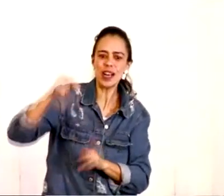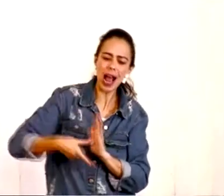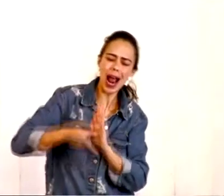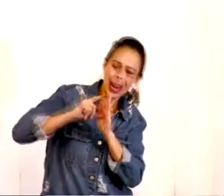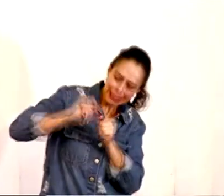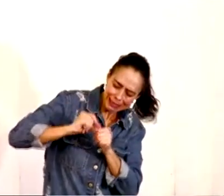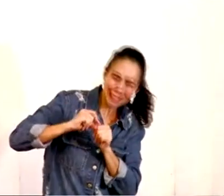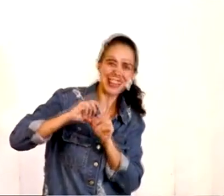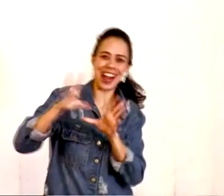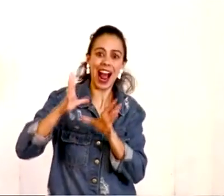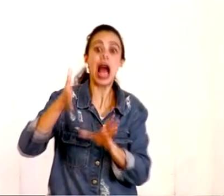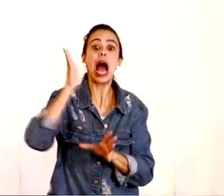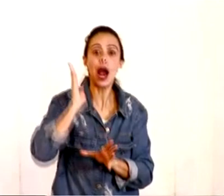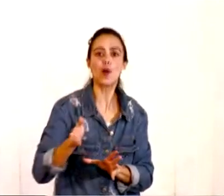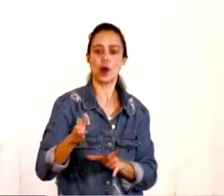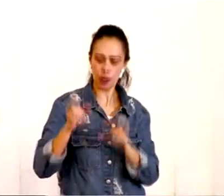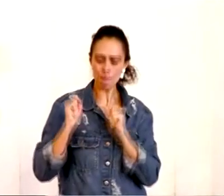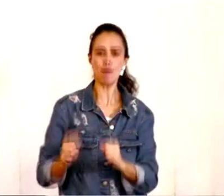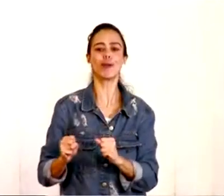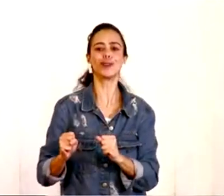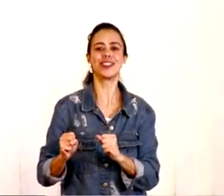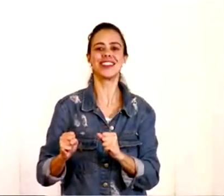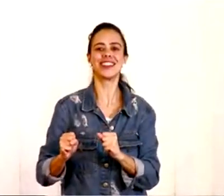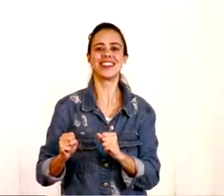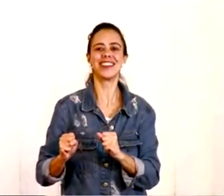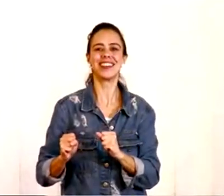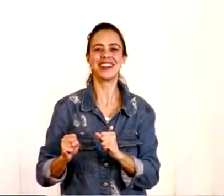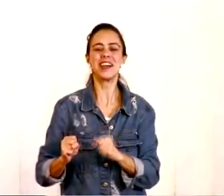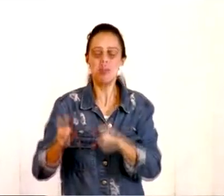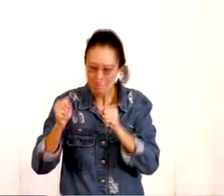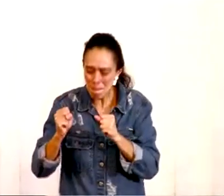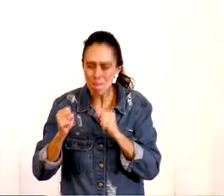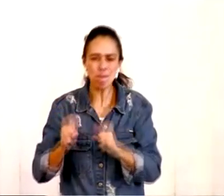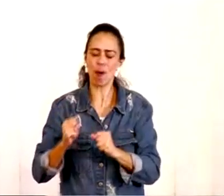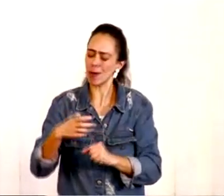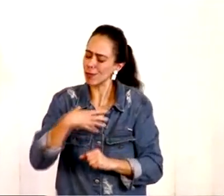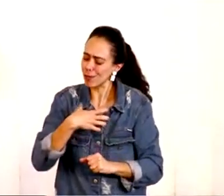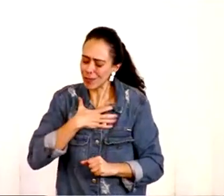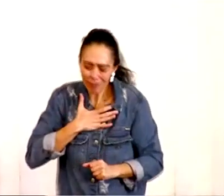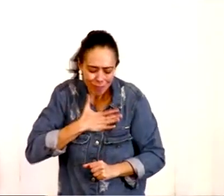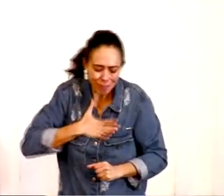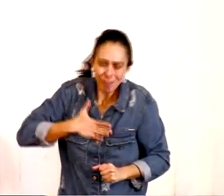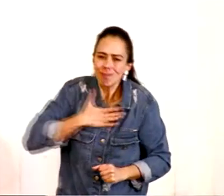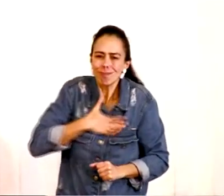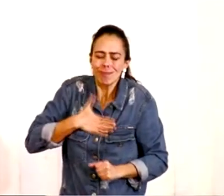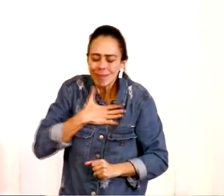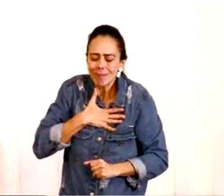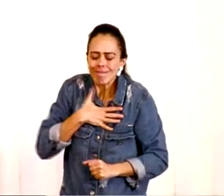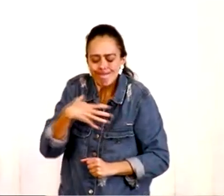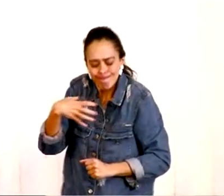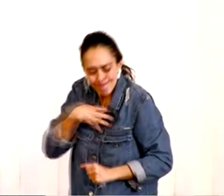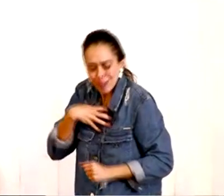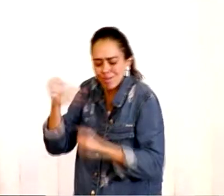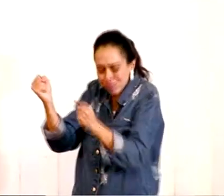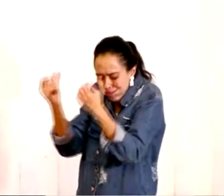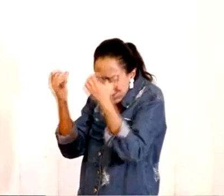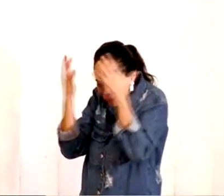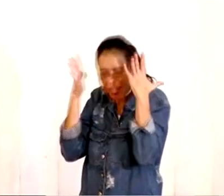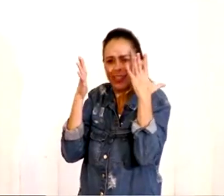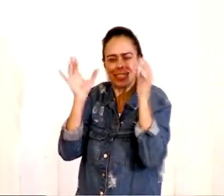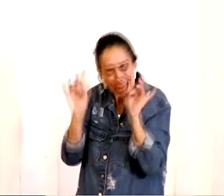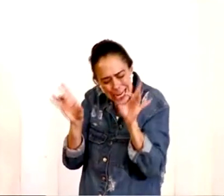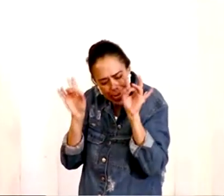mundo, pudessem agora se deleitar do benefício da graça especial de Deus. E agora nós